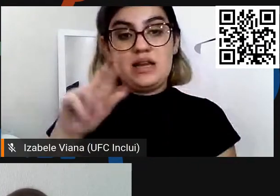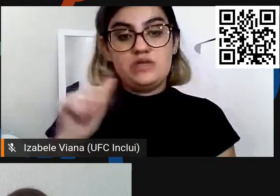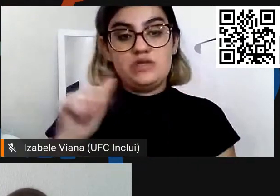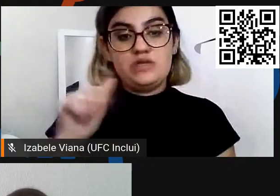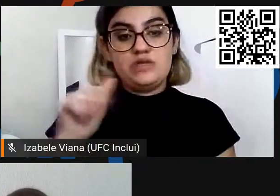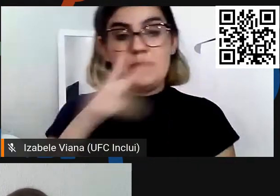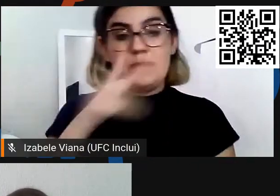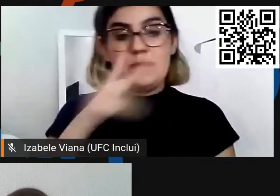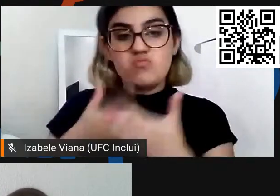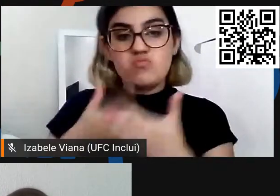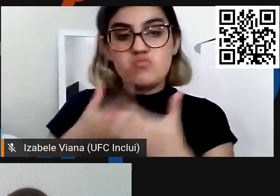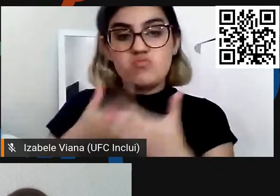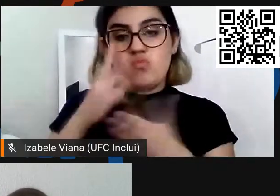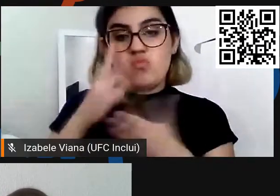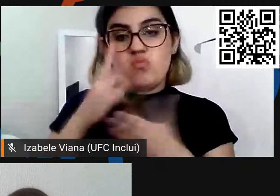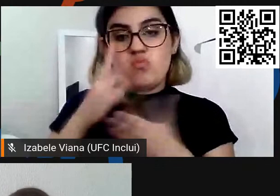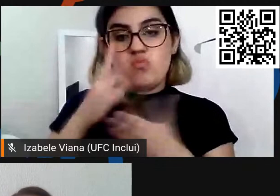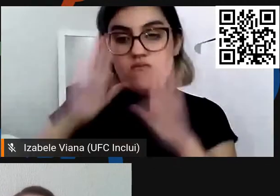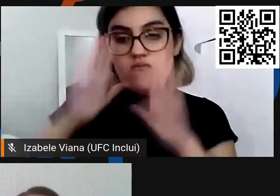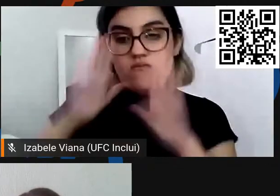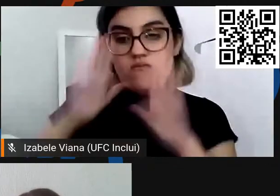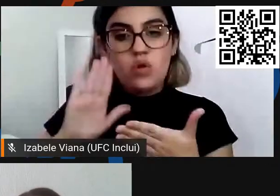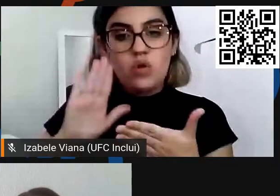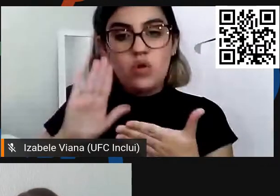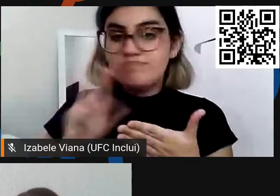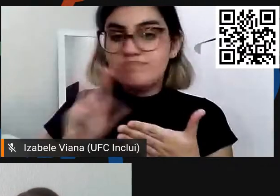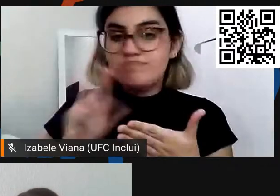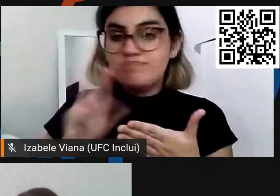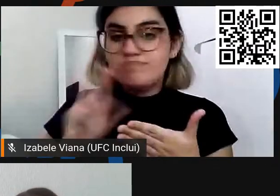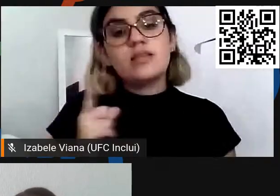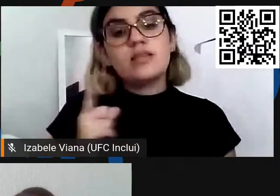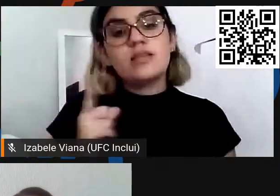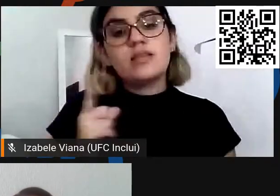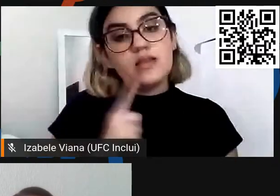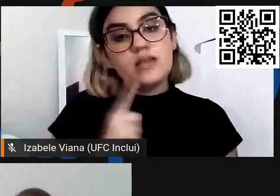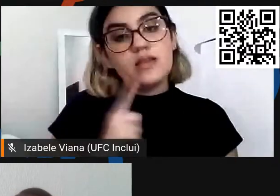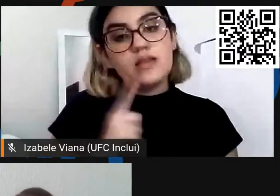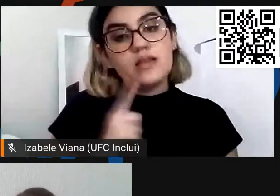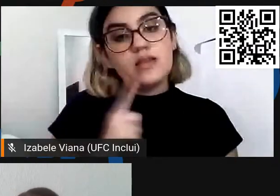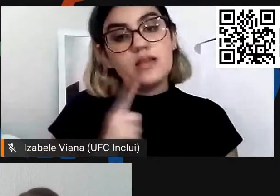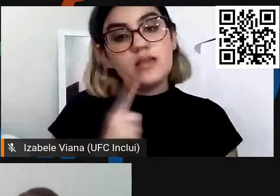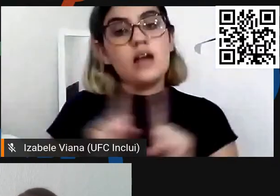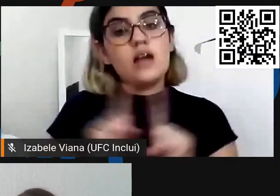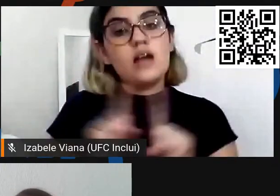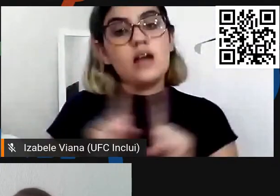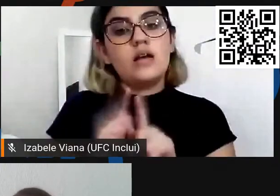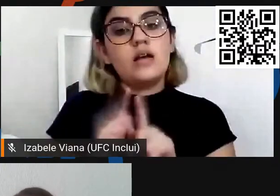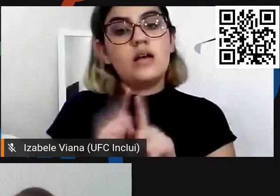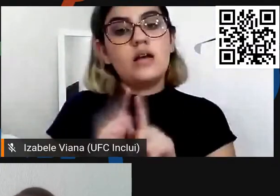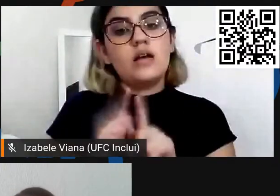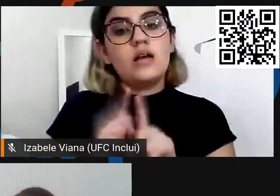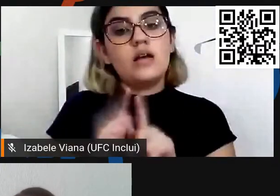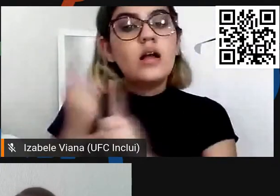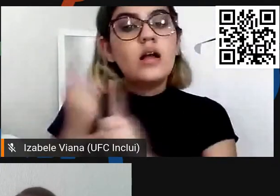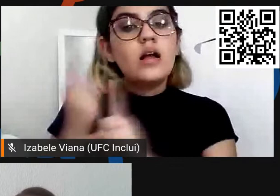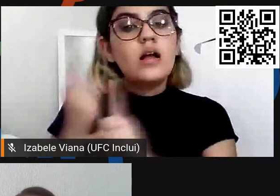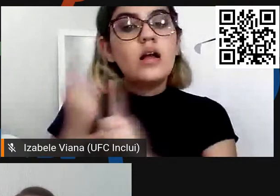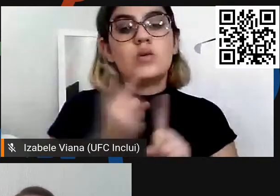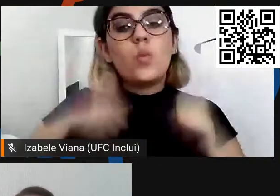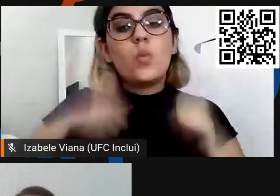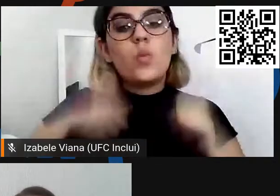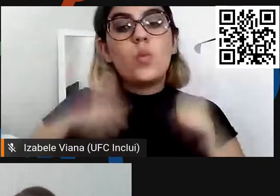epidemiológico. Ela geralmente vai também incluir evidências qualitativas, que são, por exemplo, de opinião